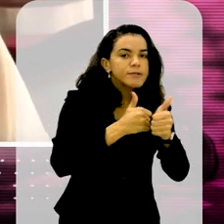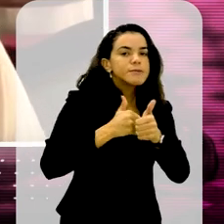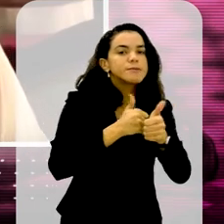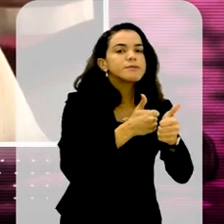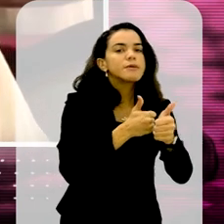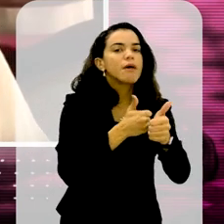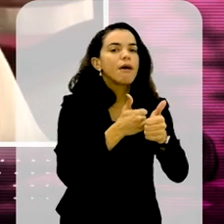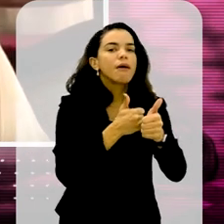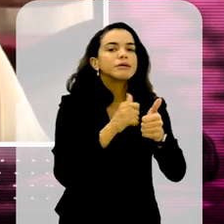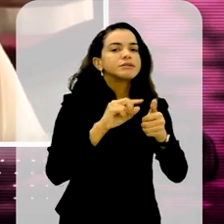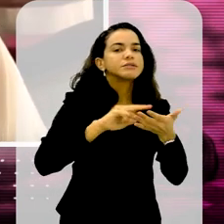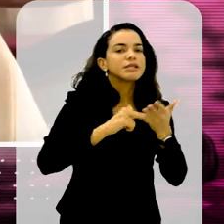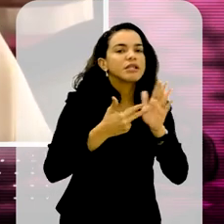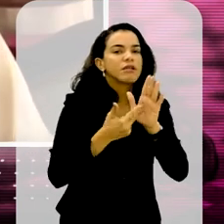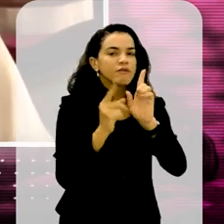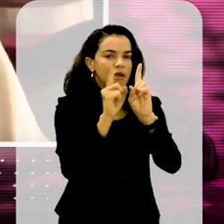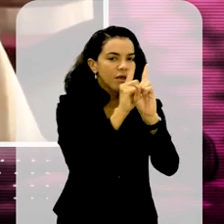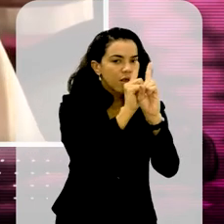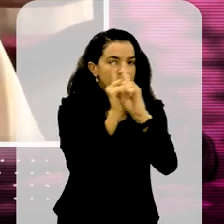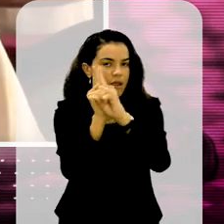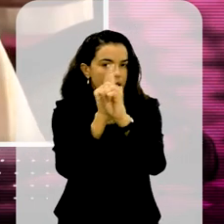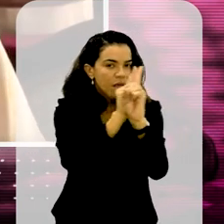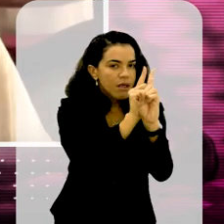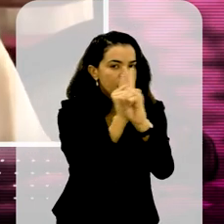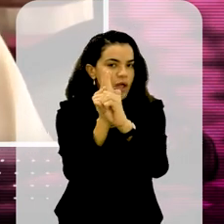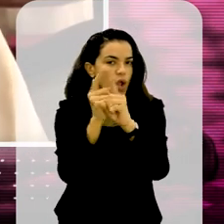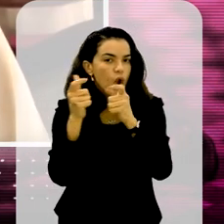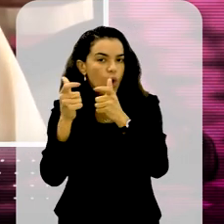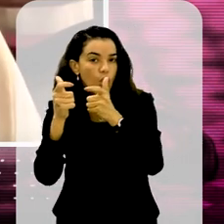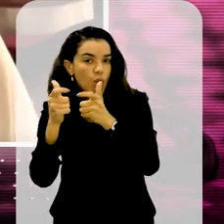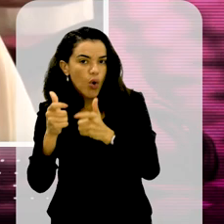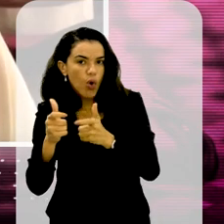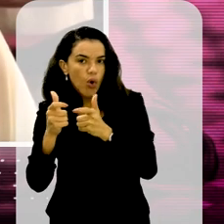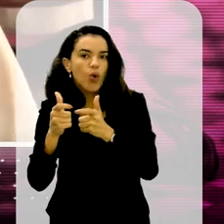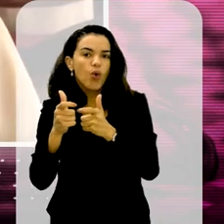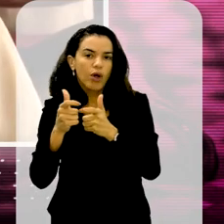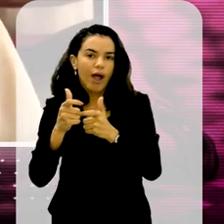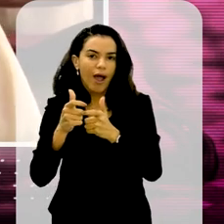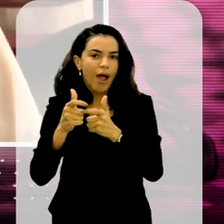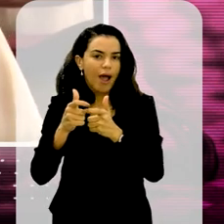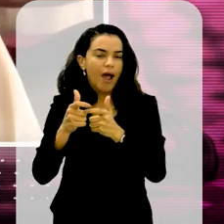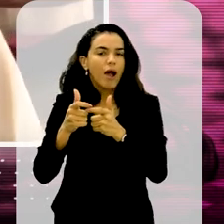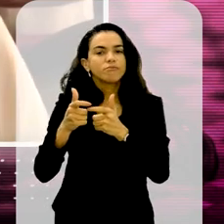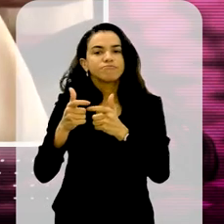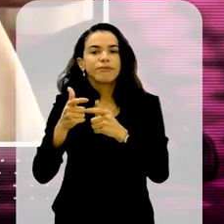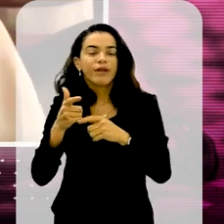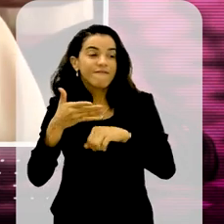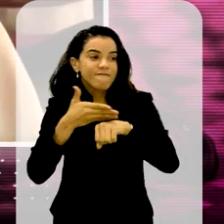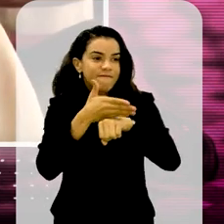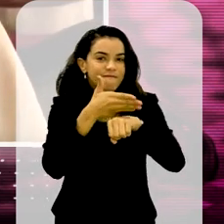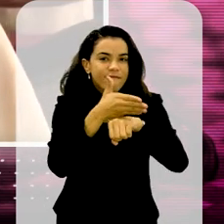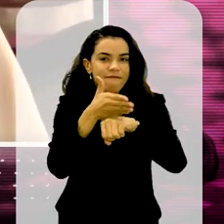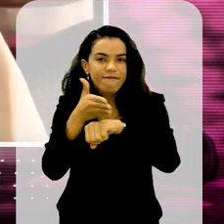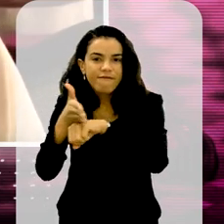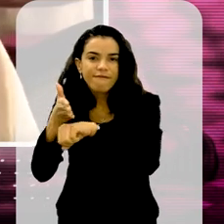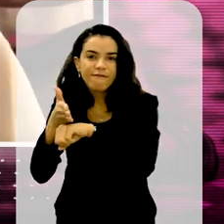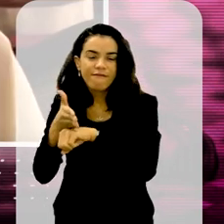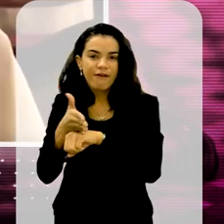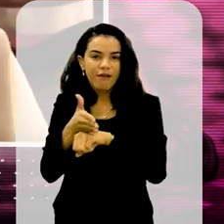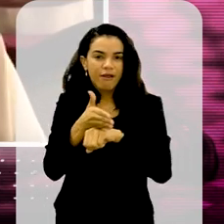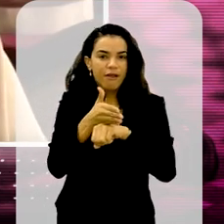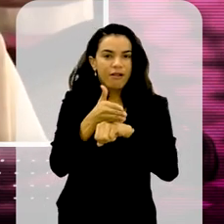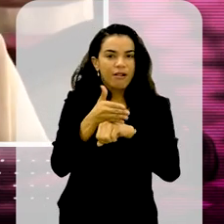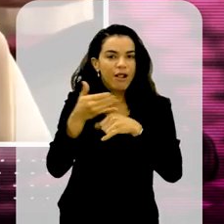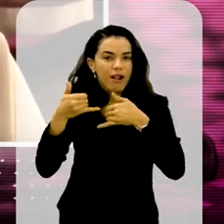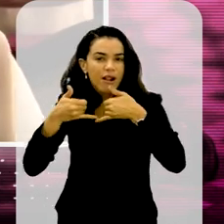uma sombra da vítima, estando em locais, em ambientes que aquela vítima frequenta, insistentemente